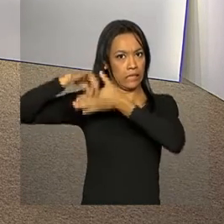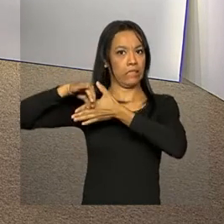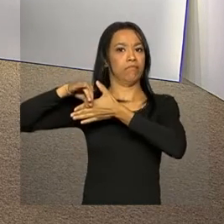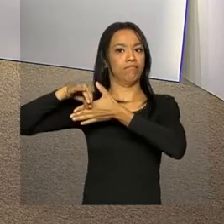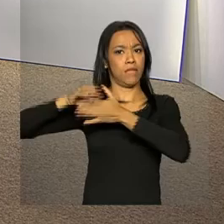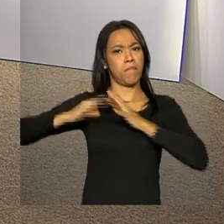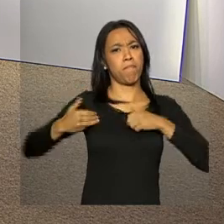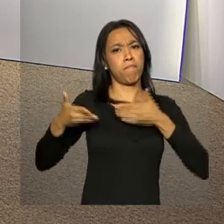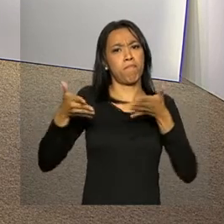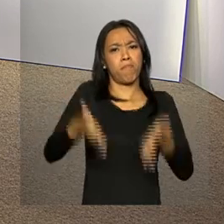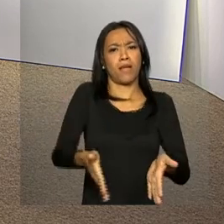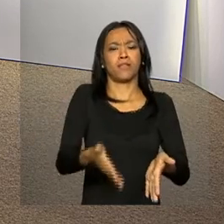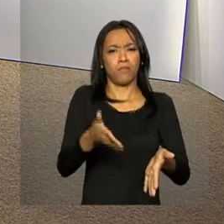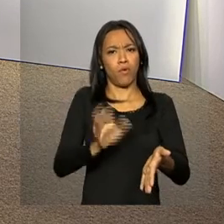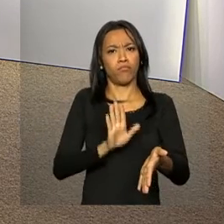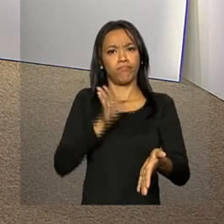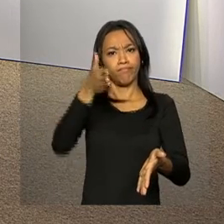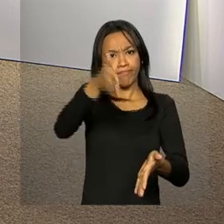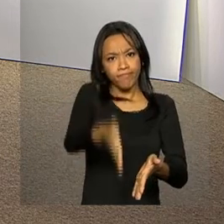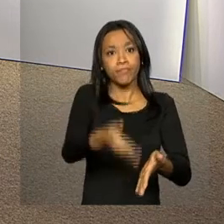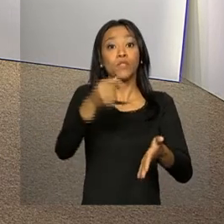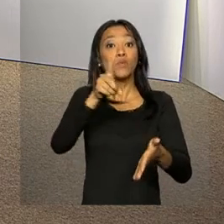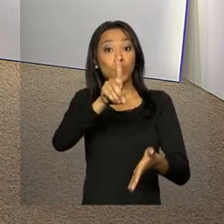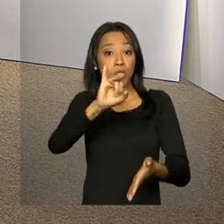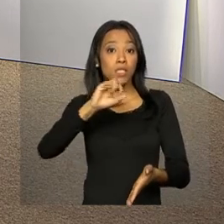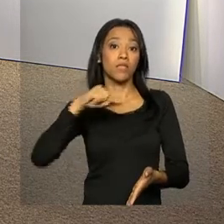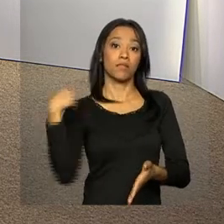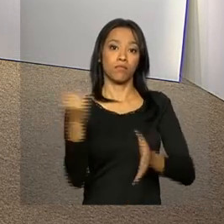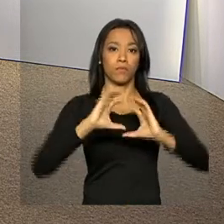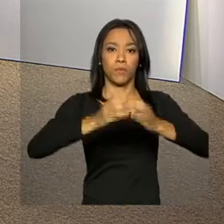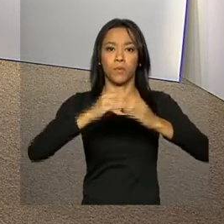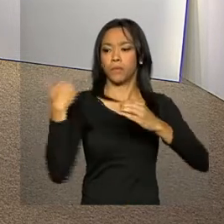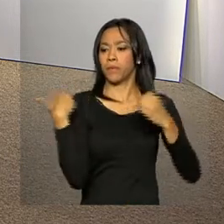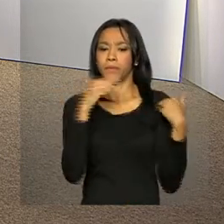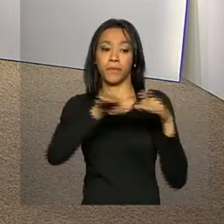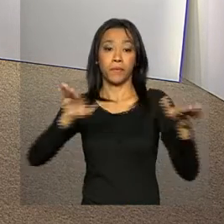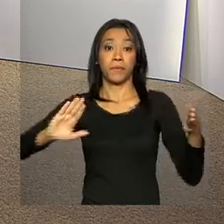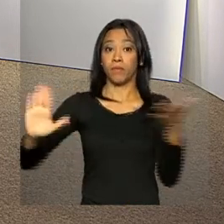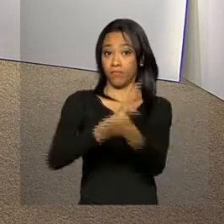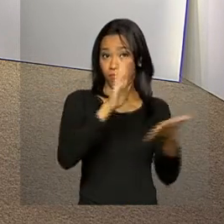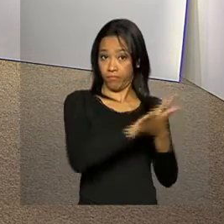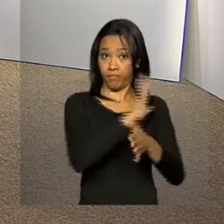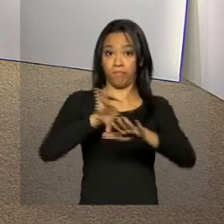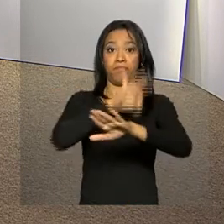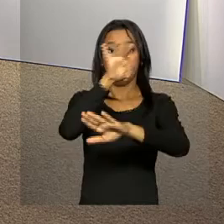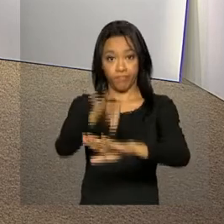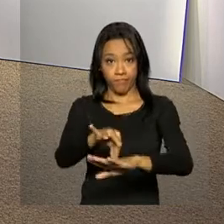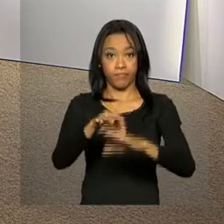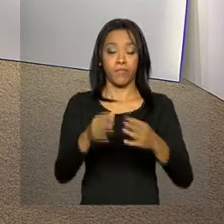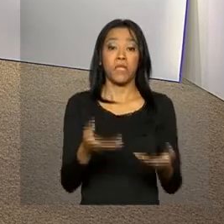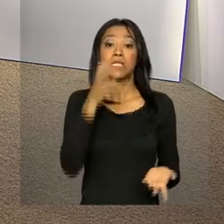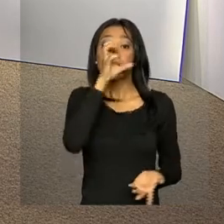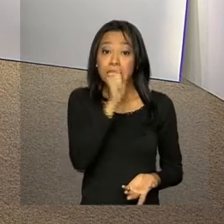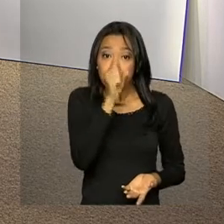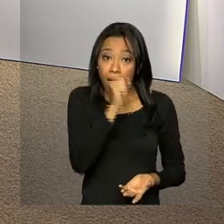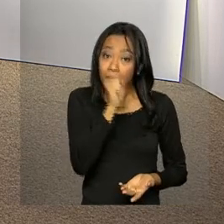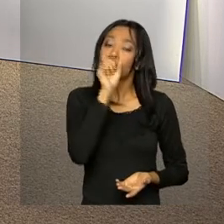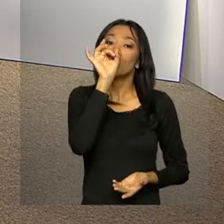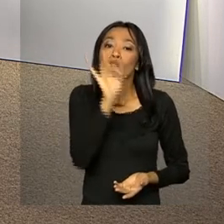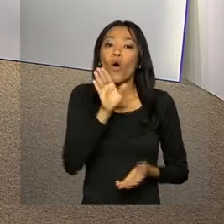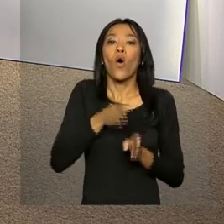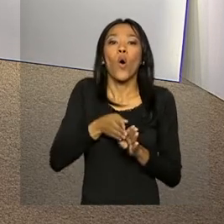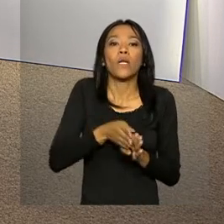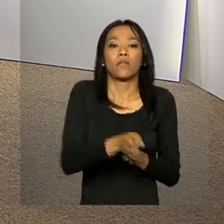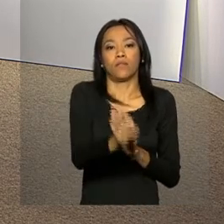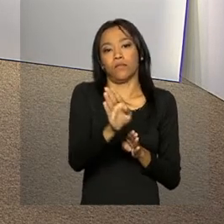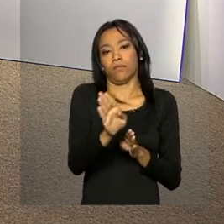participou pessoalmente das ações do Dia Nacional de Mobilização Zika Zero. No sábado, o trabalho foi de orientação.